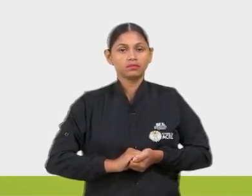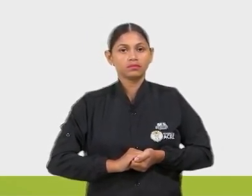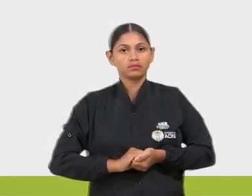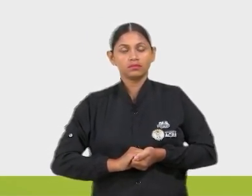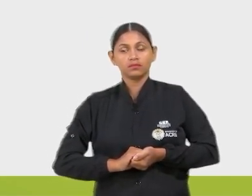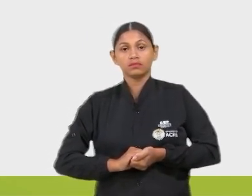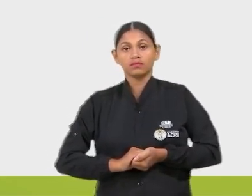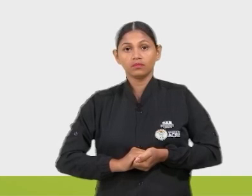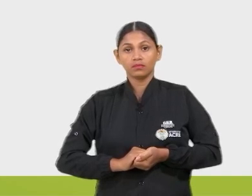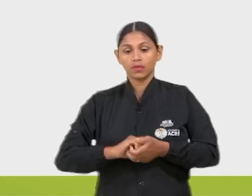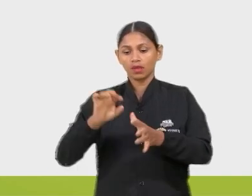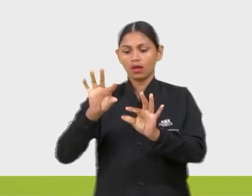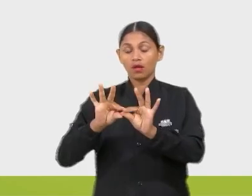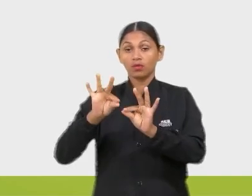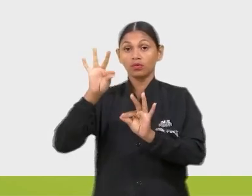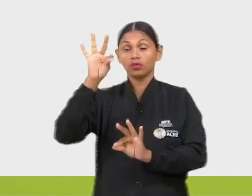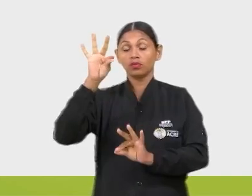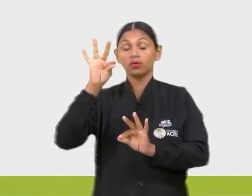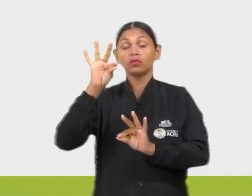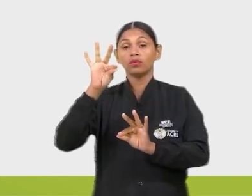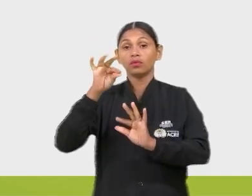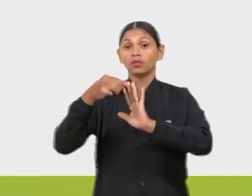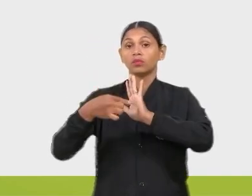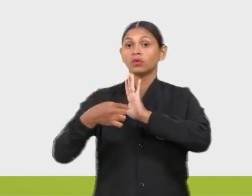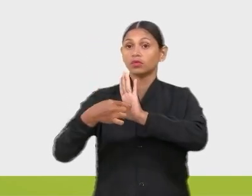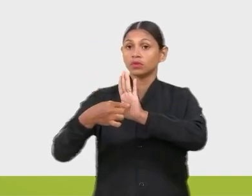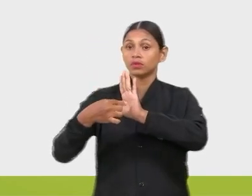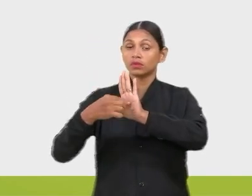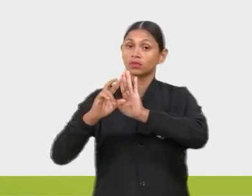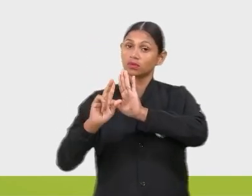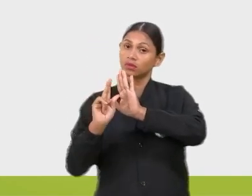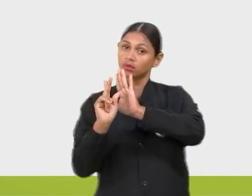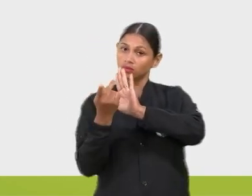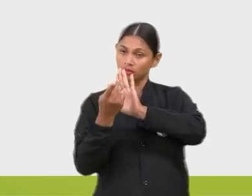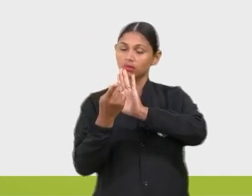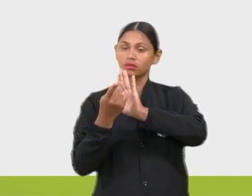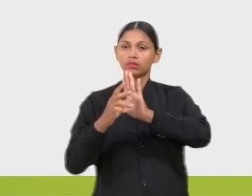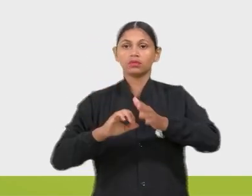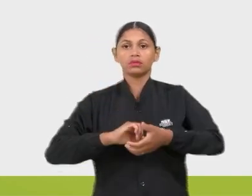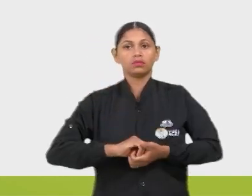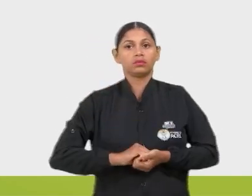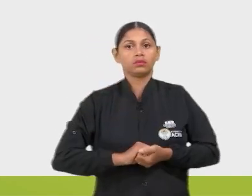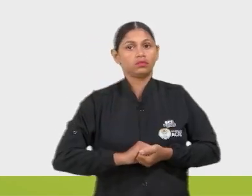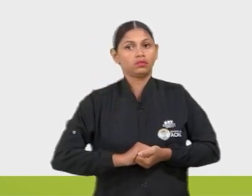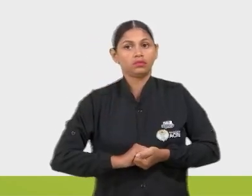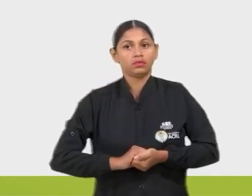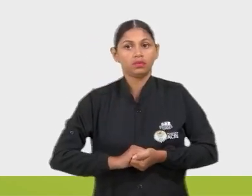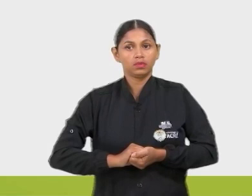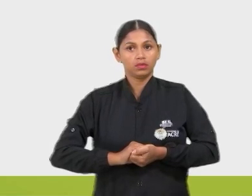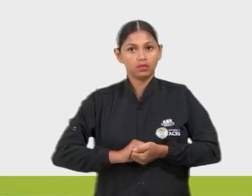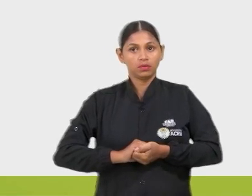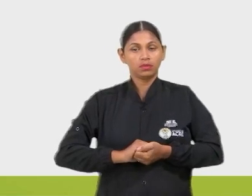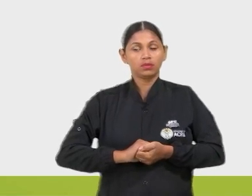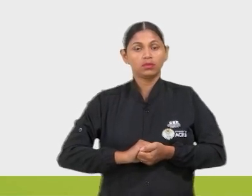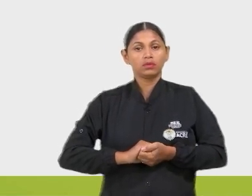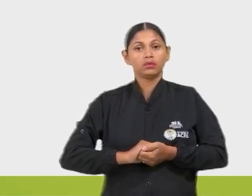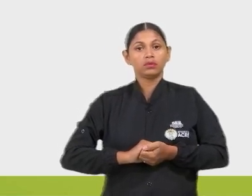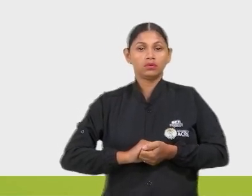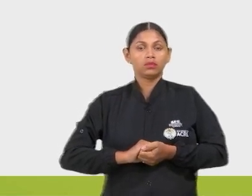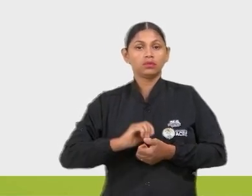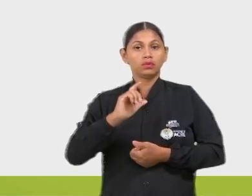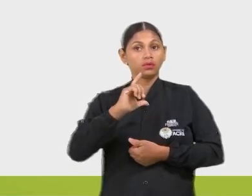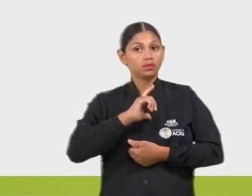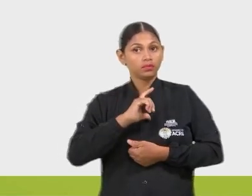lateral da superfície, que é um triângulo qualquer, tá bom? E nós temos ainda o quê, ó? A parte central, lembrando que como eu estou mexendo com pirâmide,